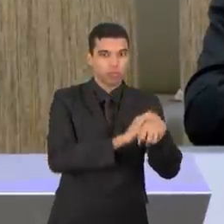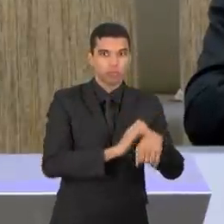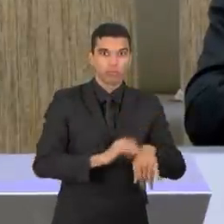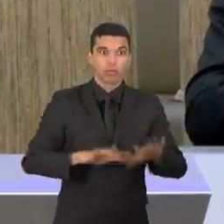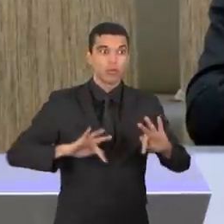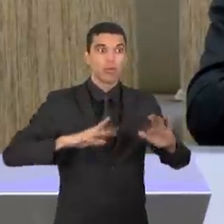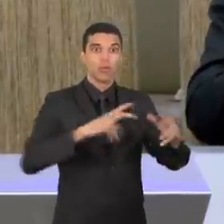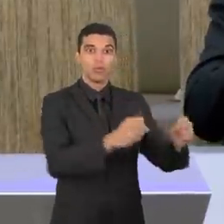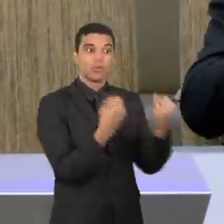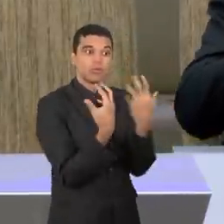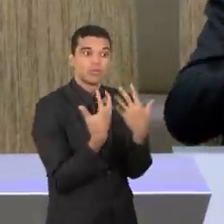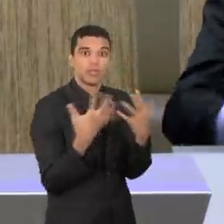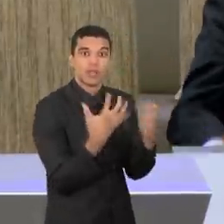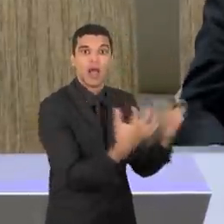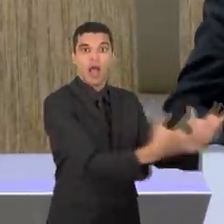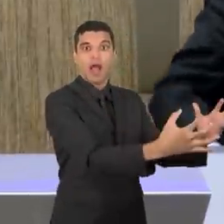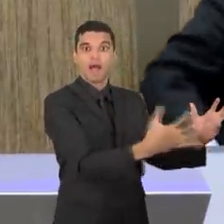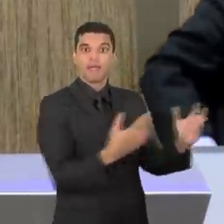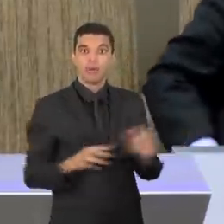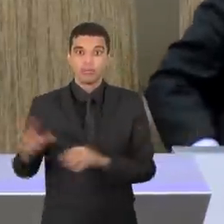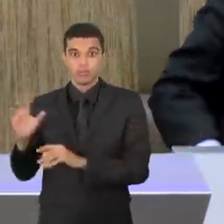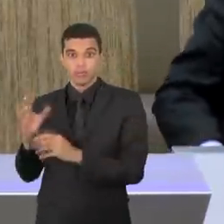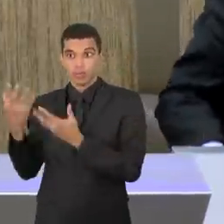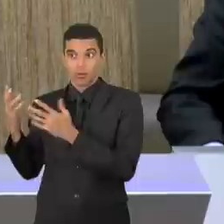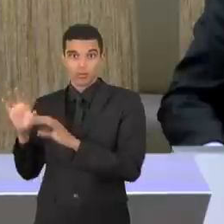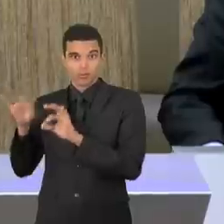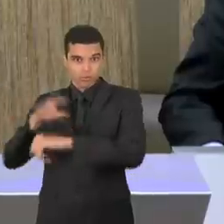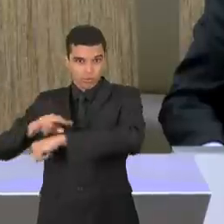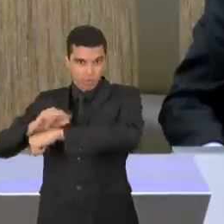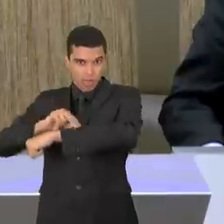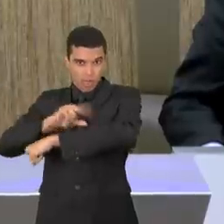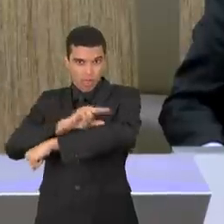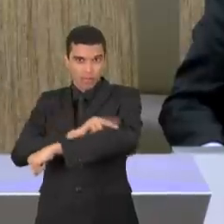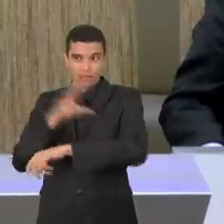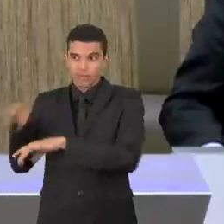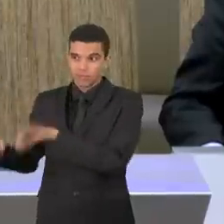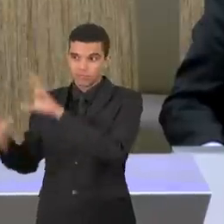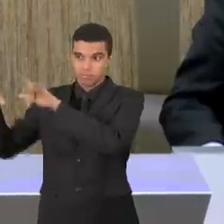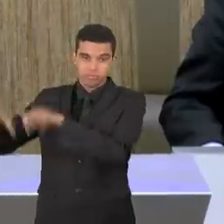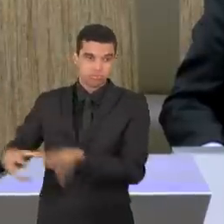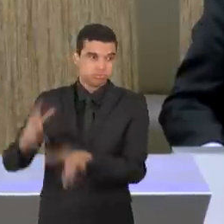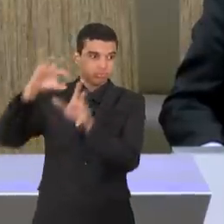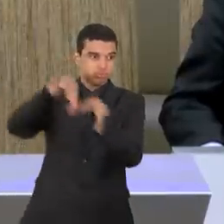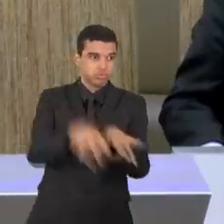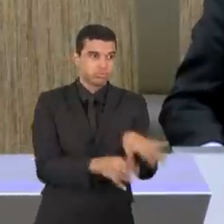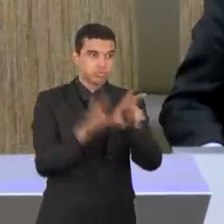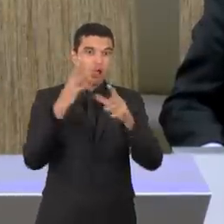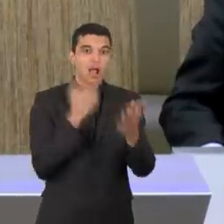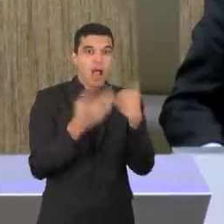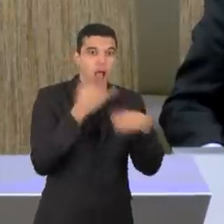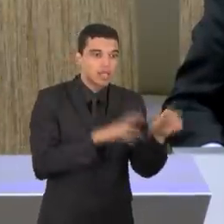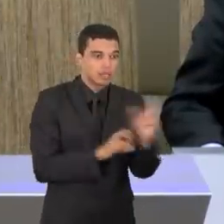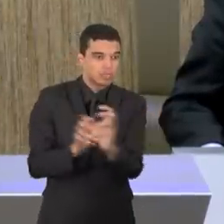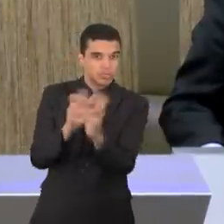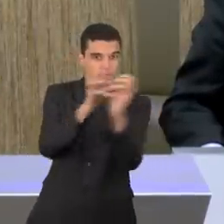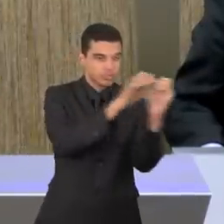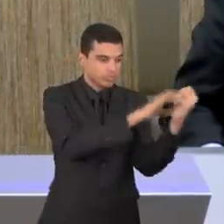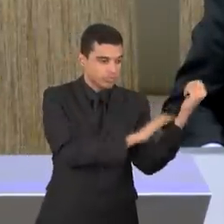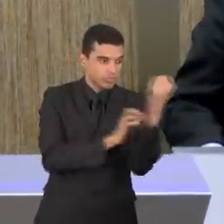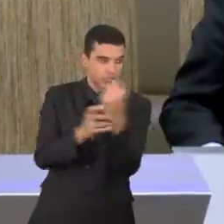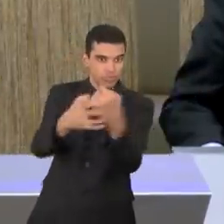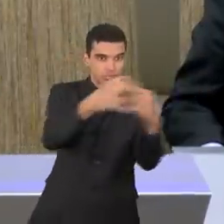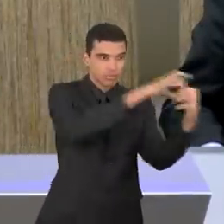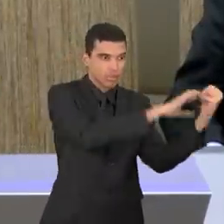Tudo indica que esse povo era insistente, que Deus saiu mandando exército para cada coisa. Ele mandou